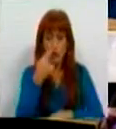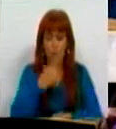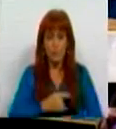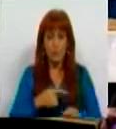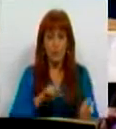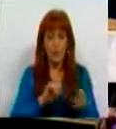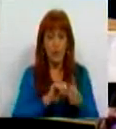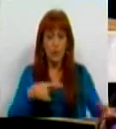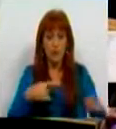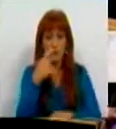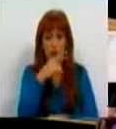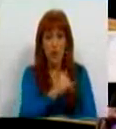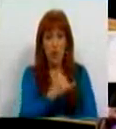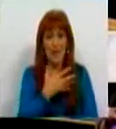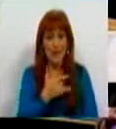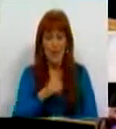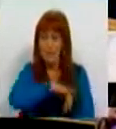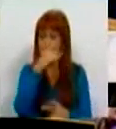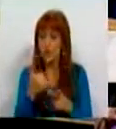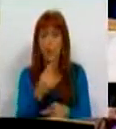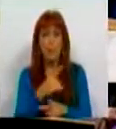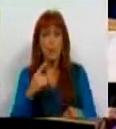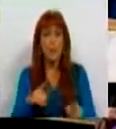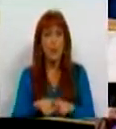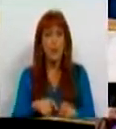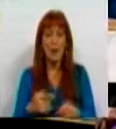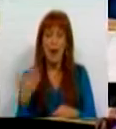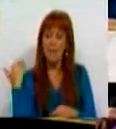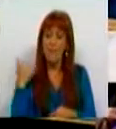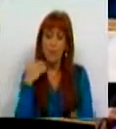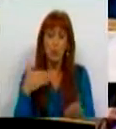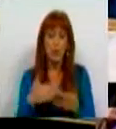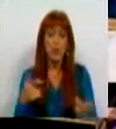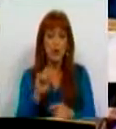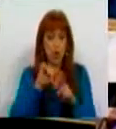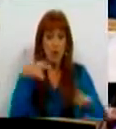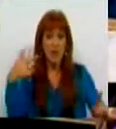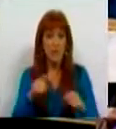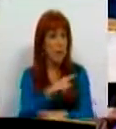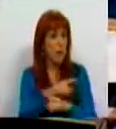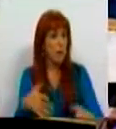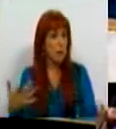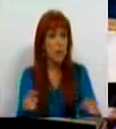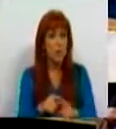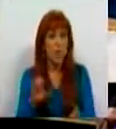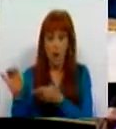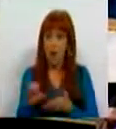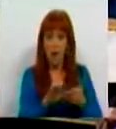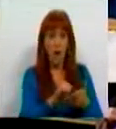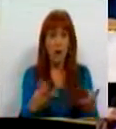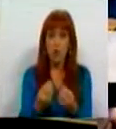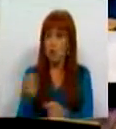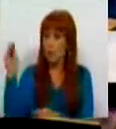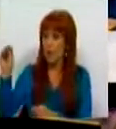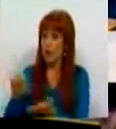falhou no dia 18 de dezembro. A segunda razão é que na passada segunda-feira o Banif ficou impedido de se financiar junto